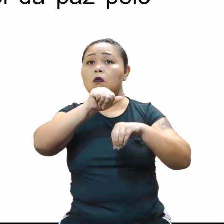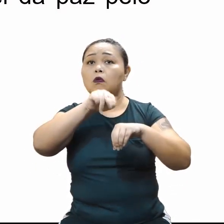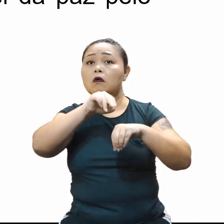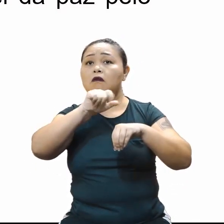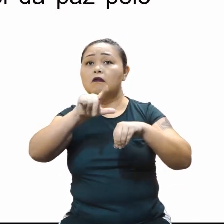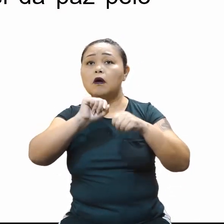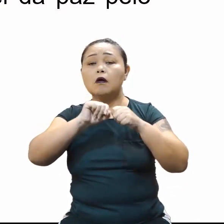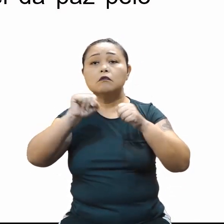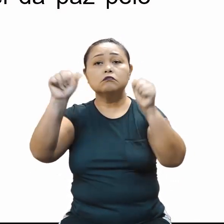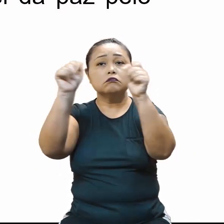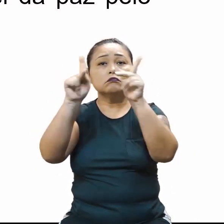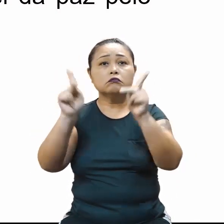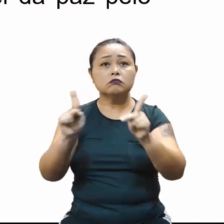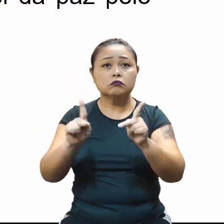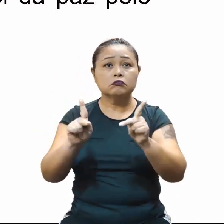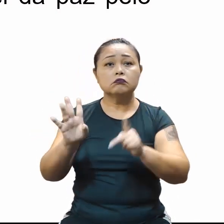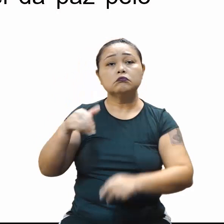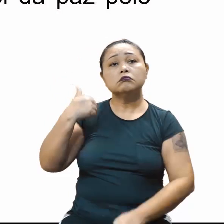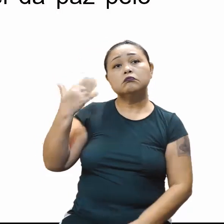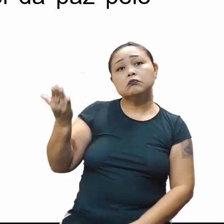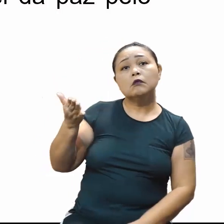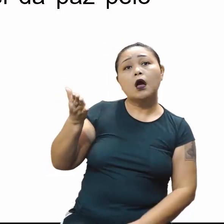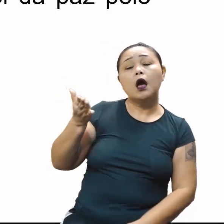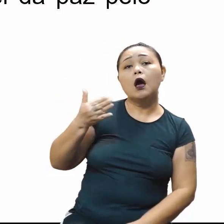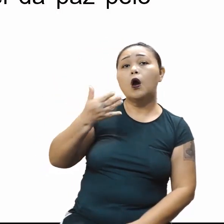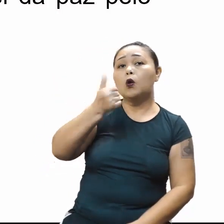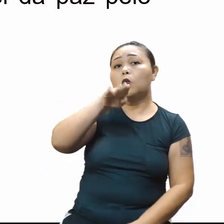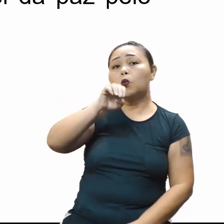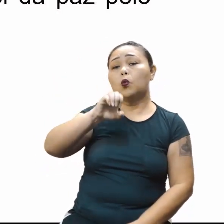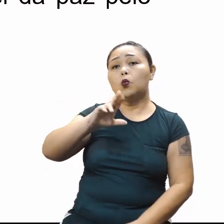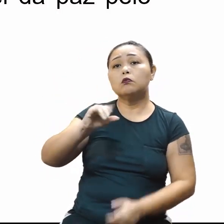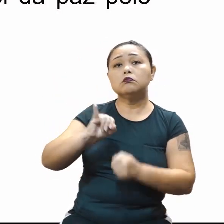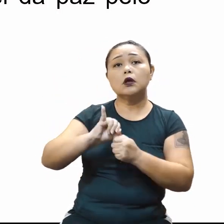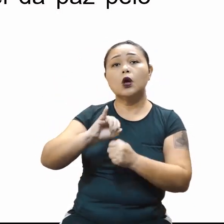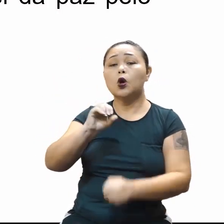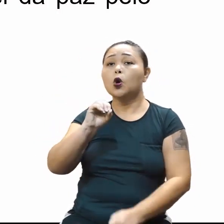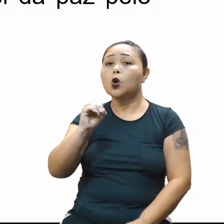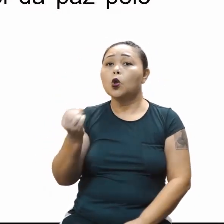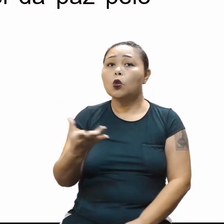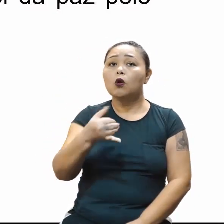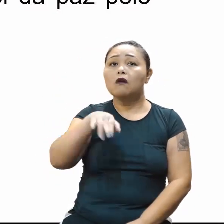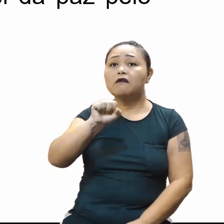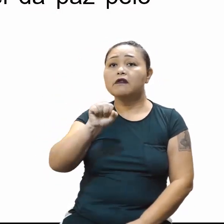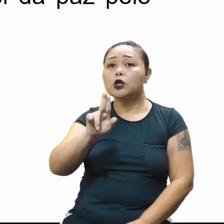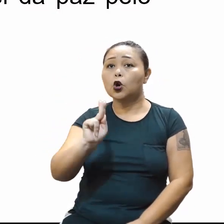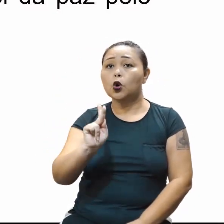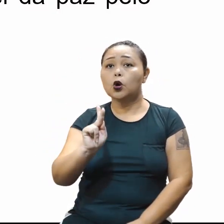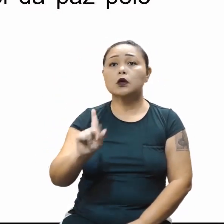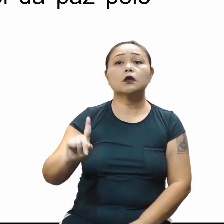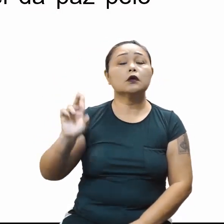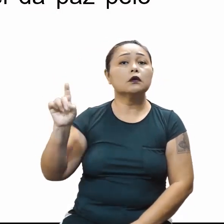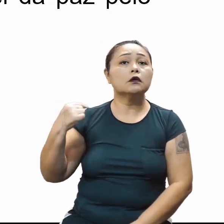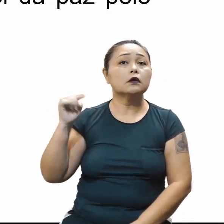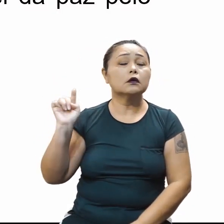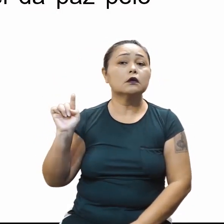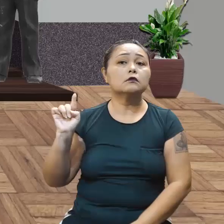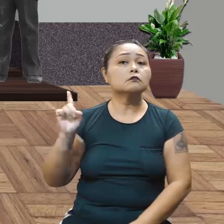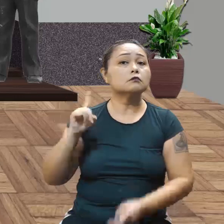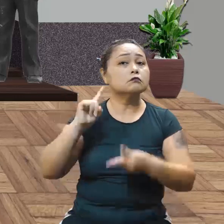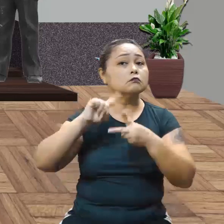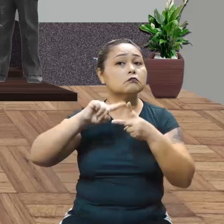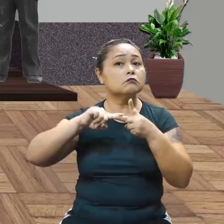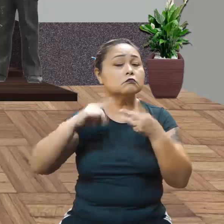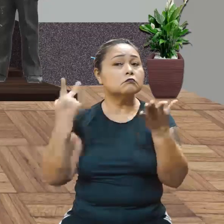pelo Explorers Club de Nova York. Dois fatos interessantes sobre isso daqui. Dois fatos